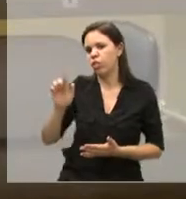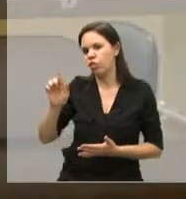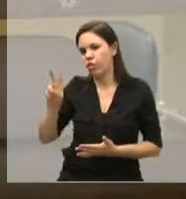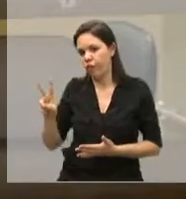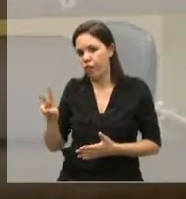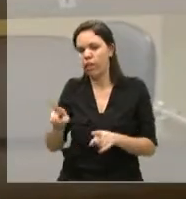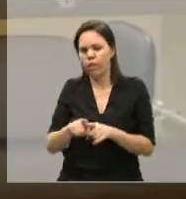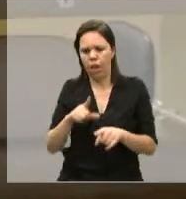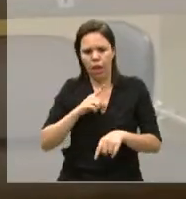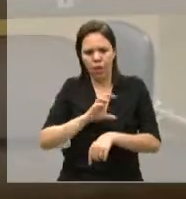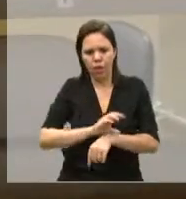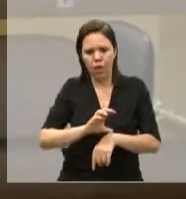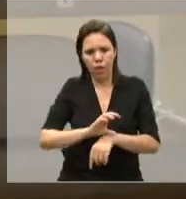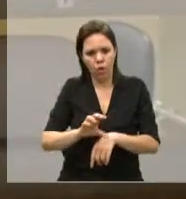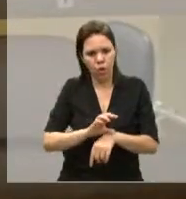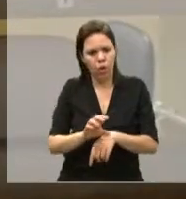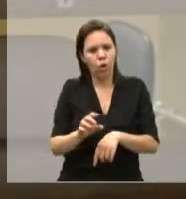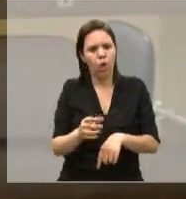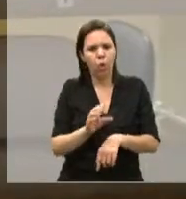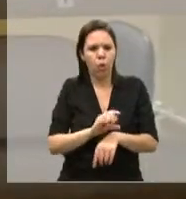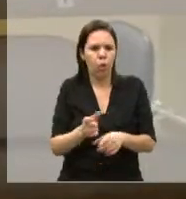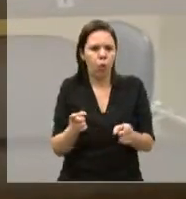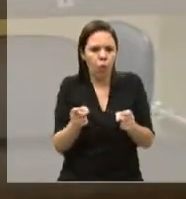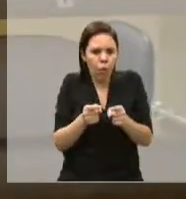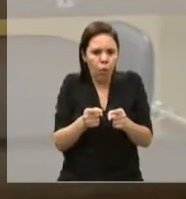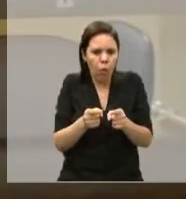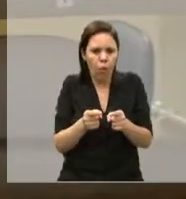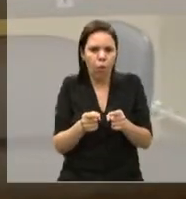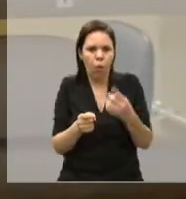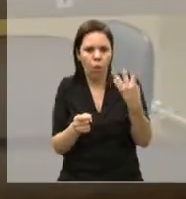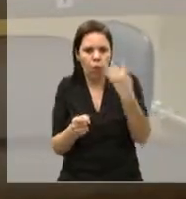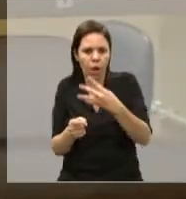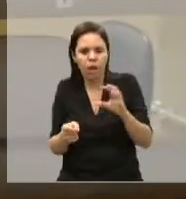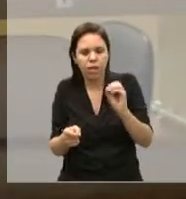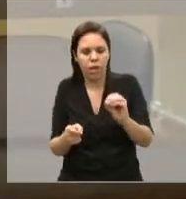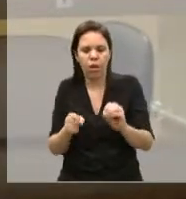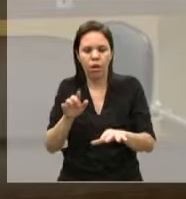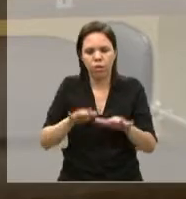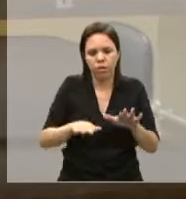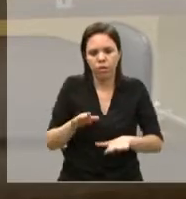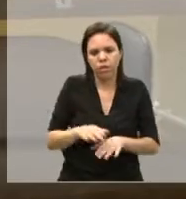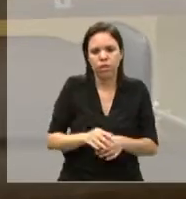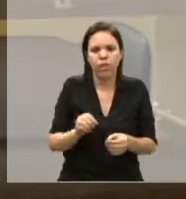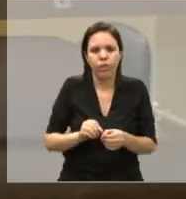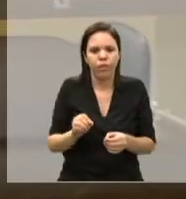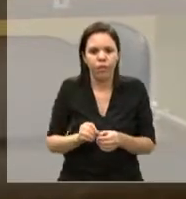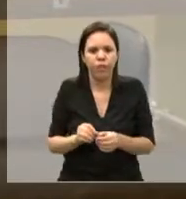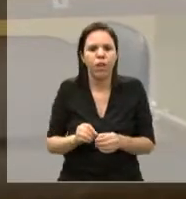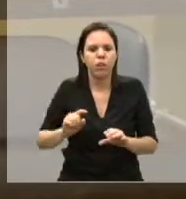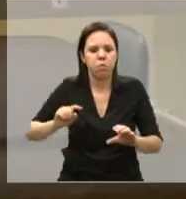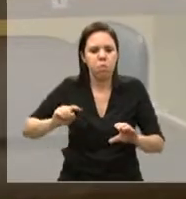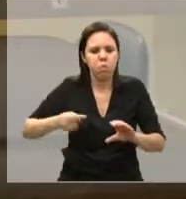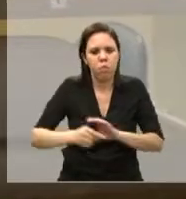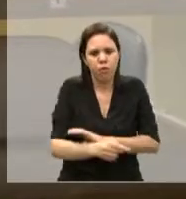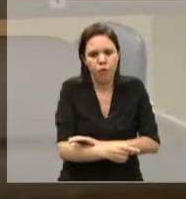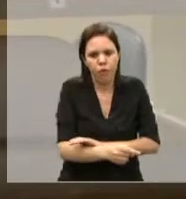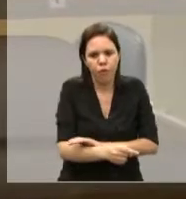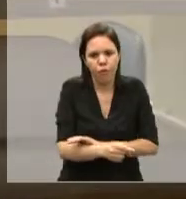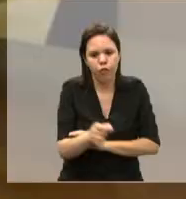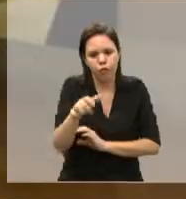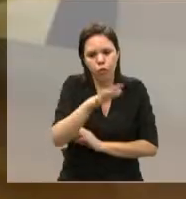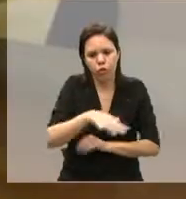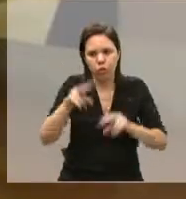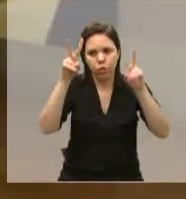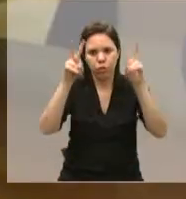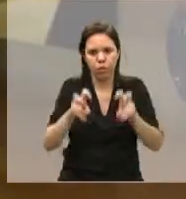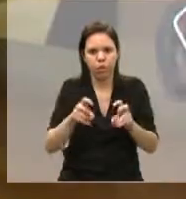do Cademp, que são cursos de pequena duração, de 20 a 40 horas, que você faz um mergulho profundo naquele